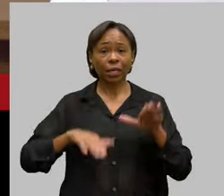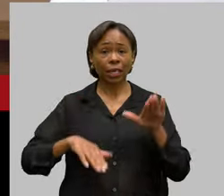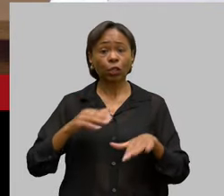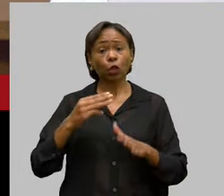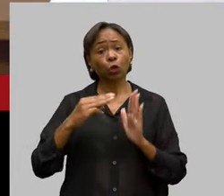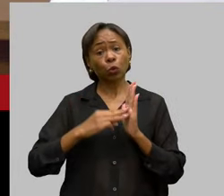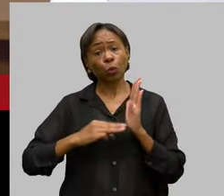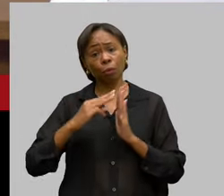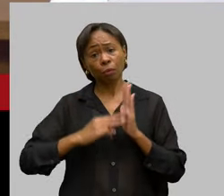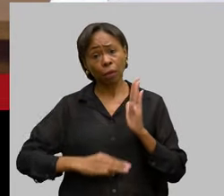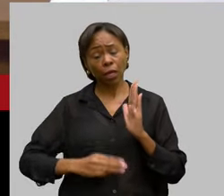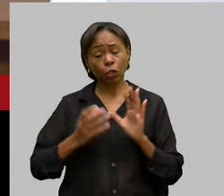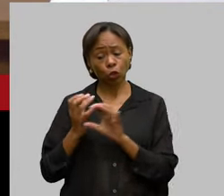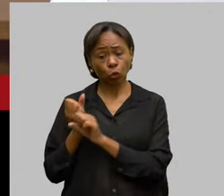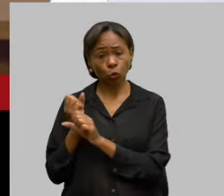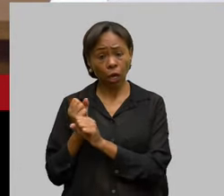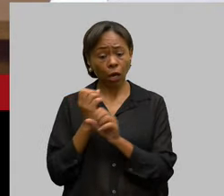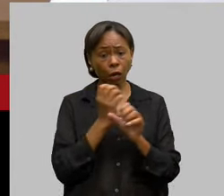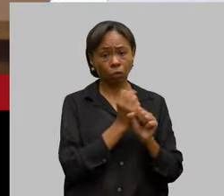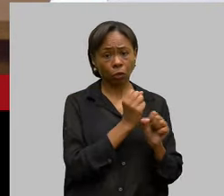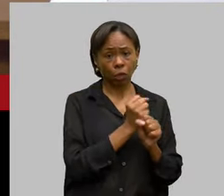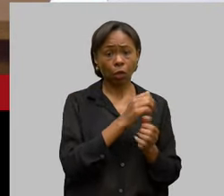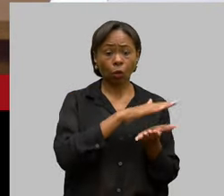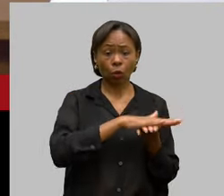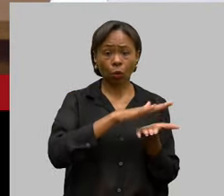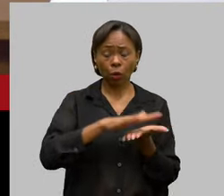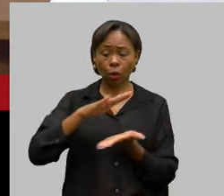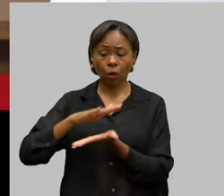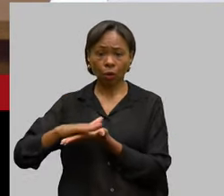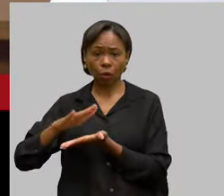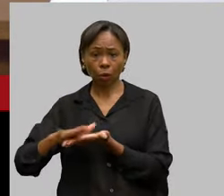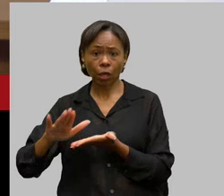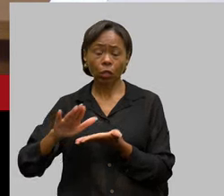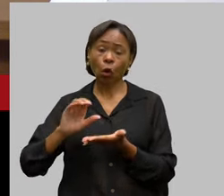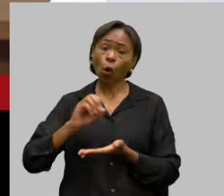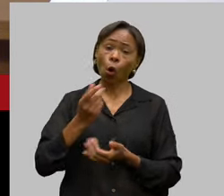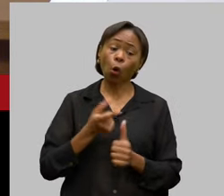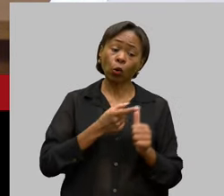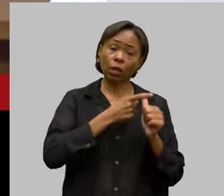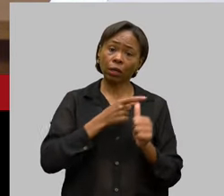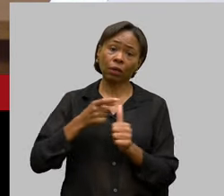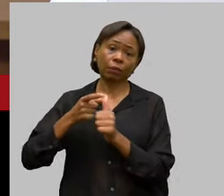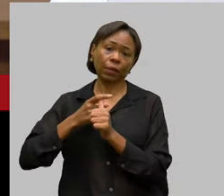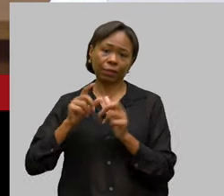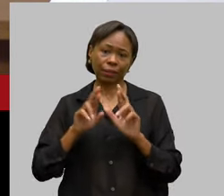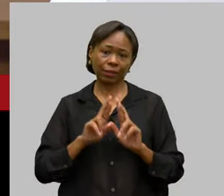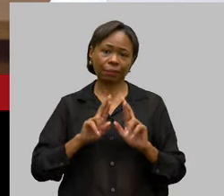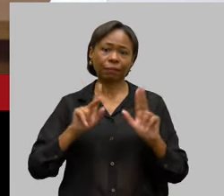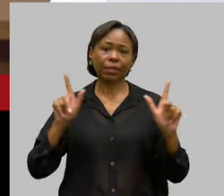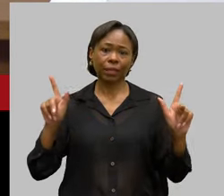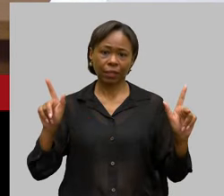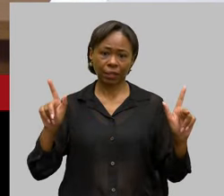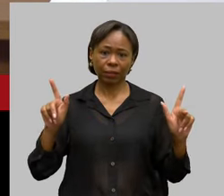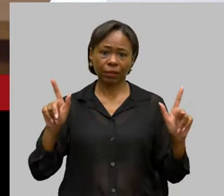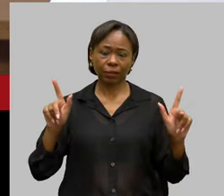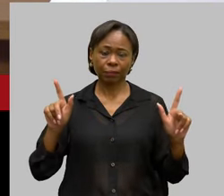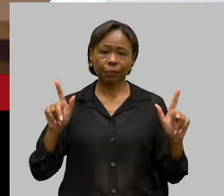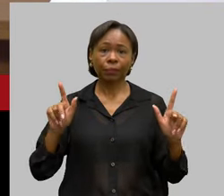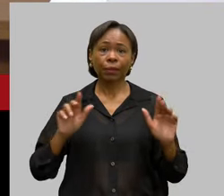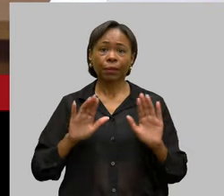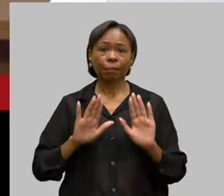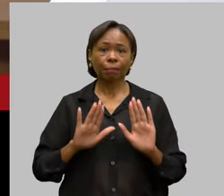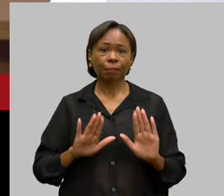diferente vai ser o custeio diferente vai ser o passivo ou o saldo devedor desse móvel vamos dizer assim né Por analogia eh E agora se